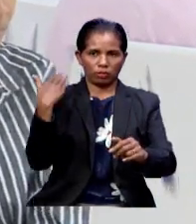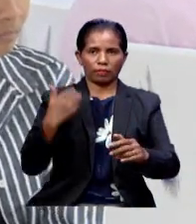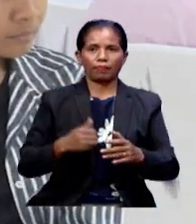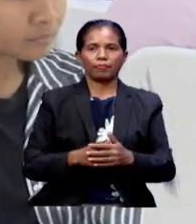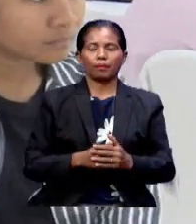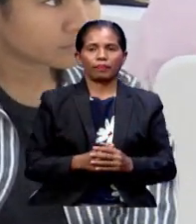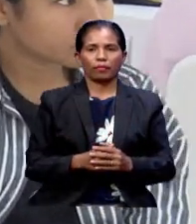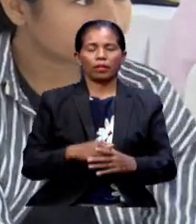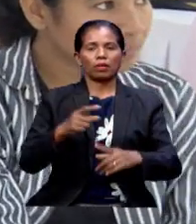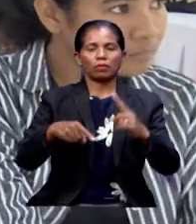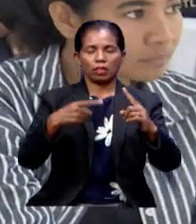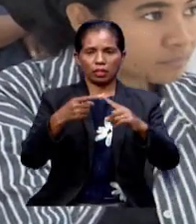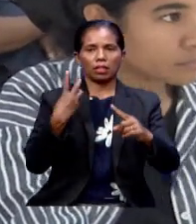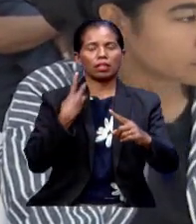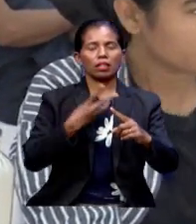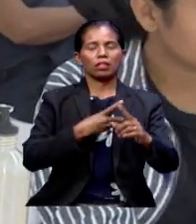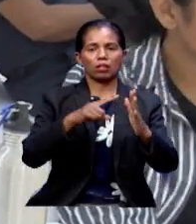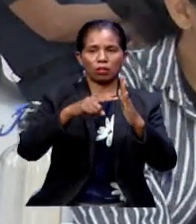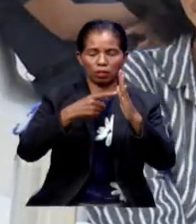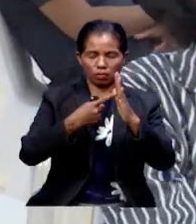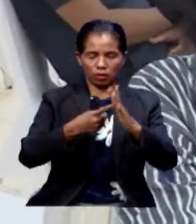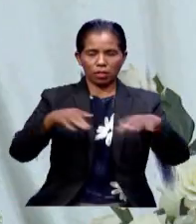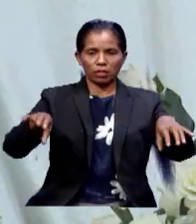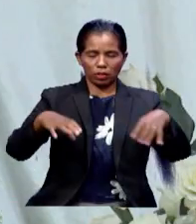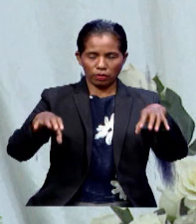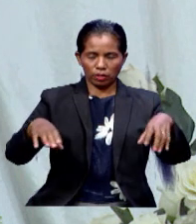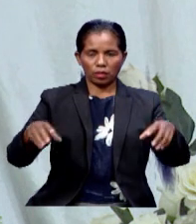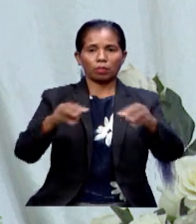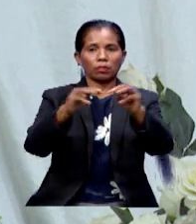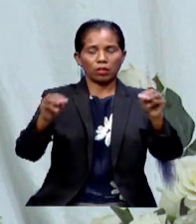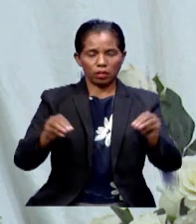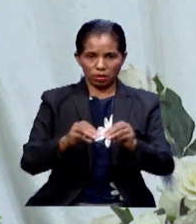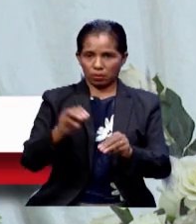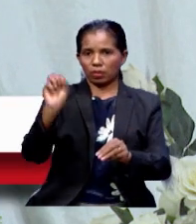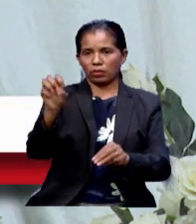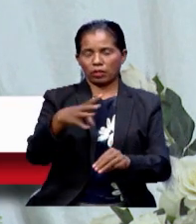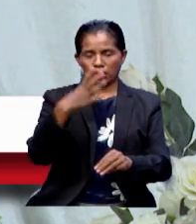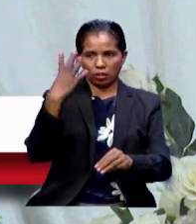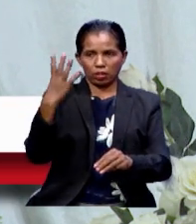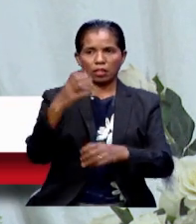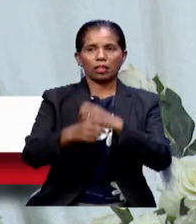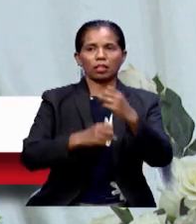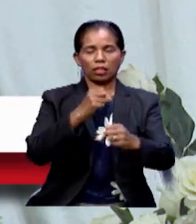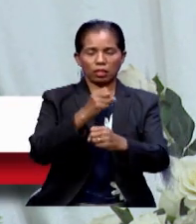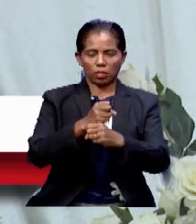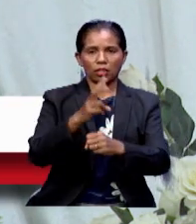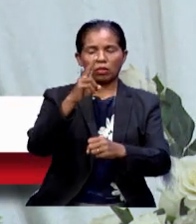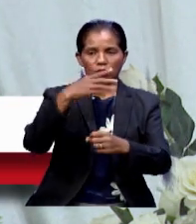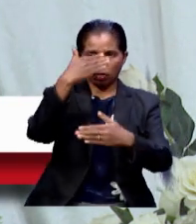Wainhira Itahahu, Serviço e a Distrito Sanulu Resinhat, e a tinan rua o in